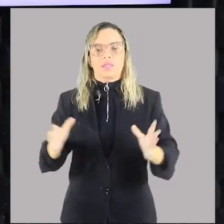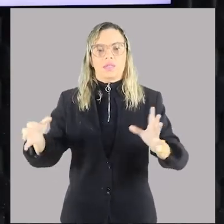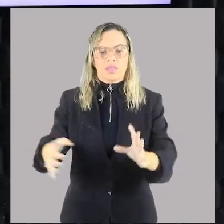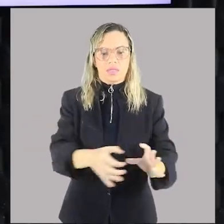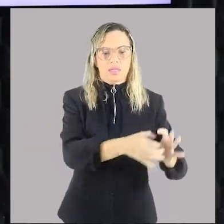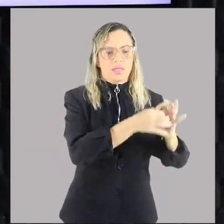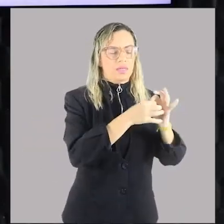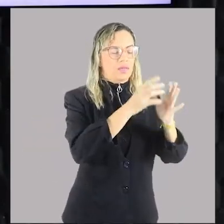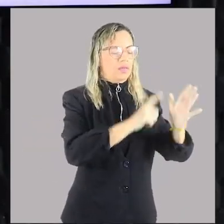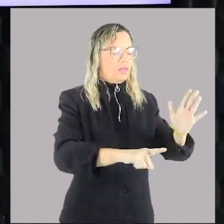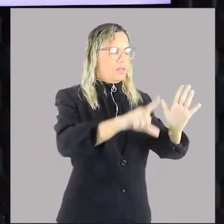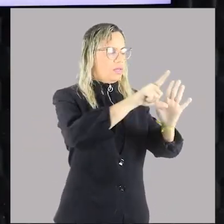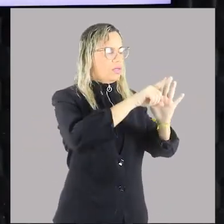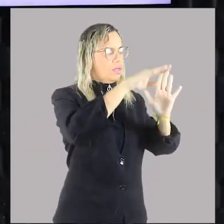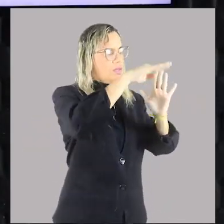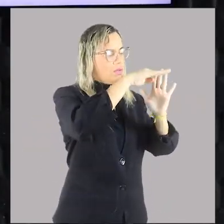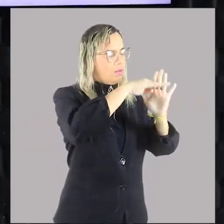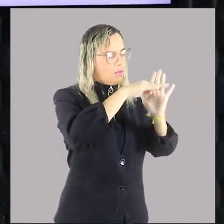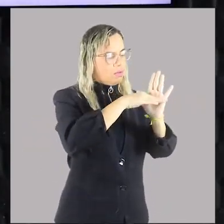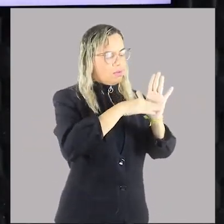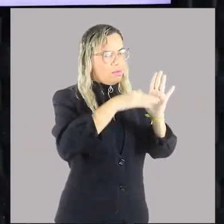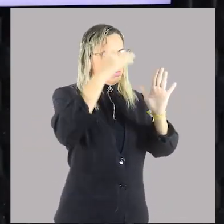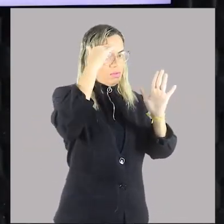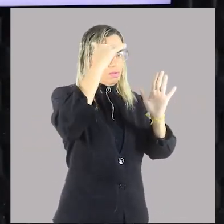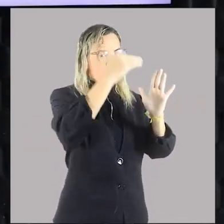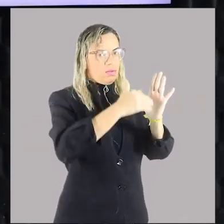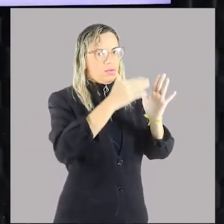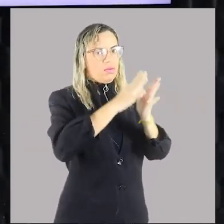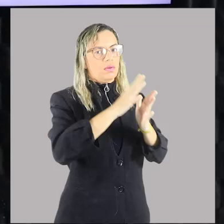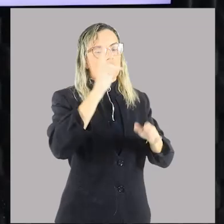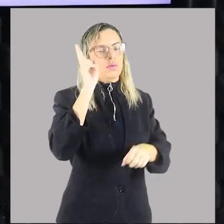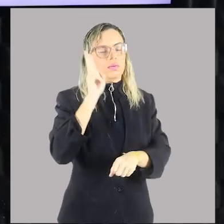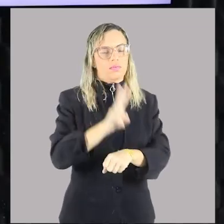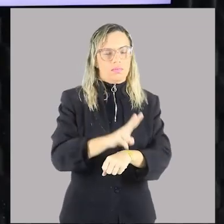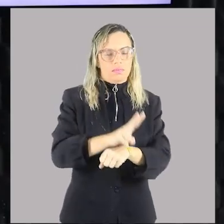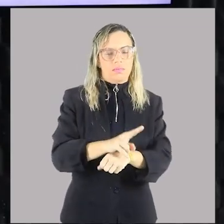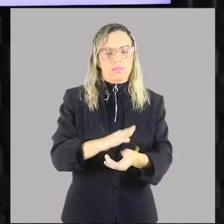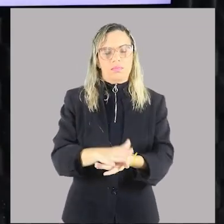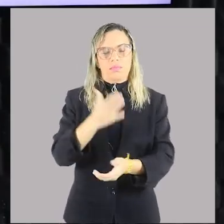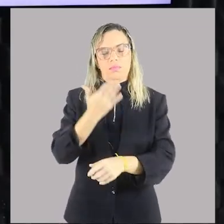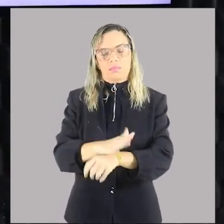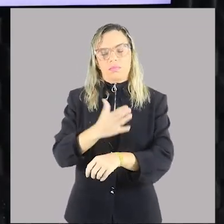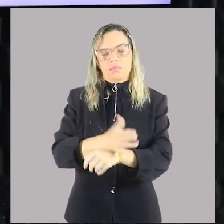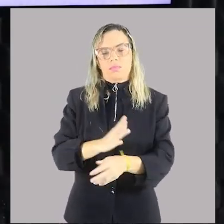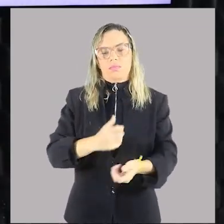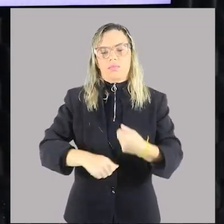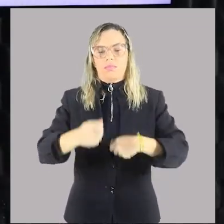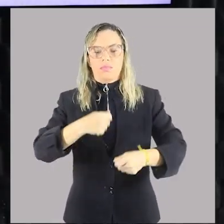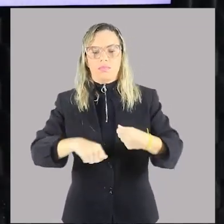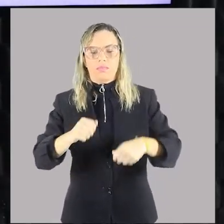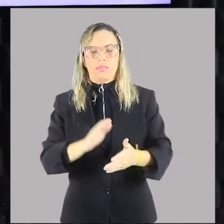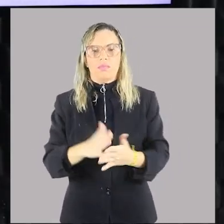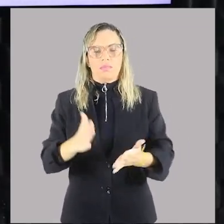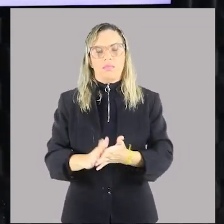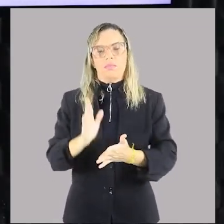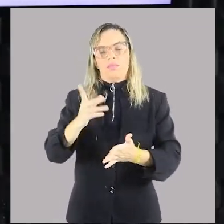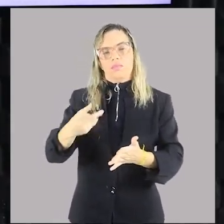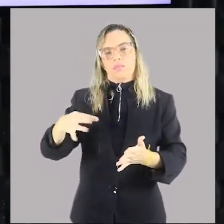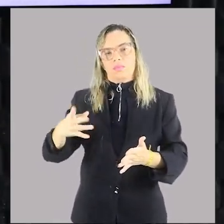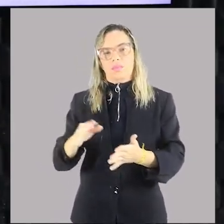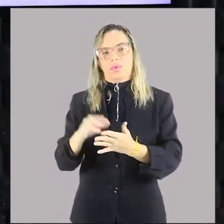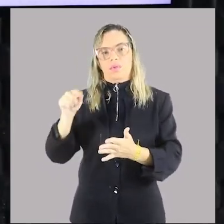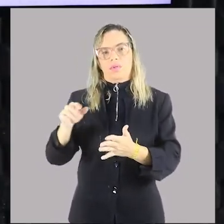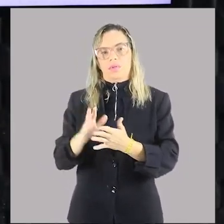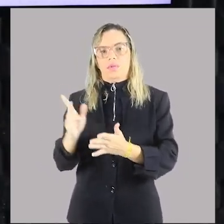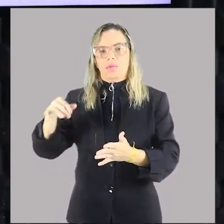do que a lei descreve como sendo a supervisão que deve ser exercida pela administração pública direta sob a